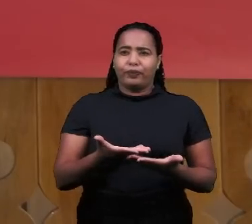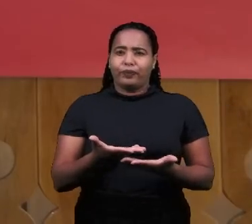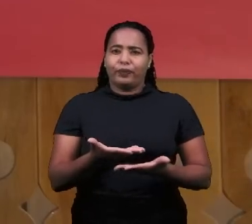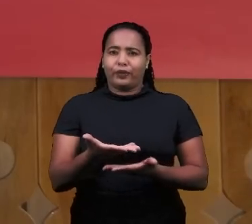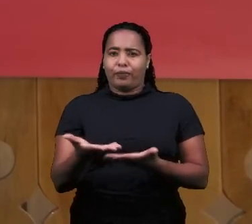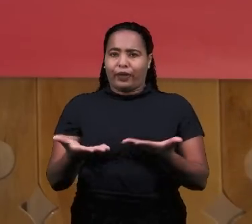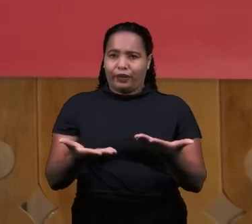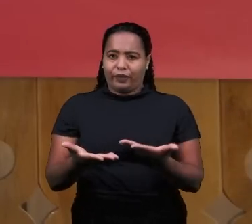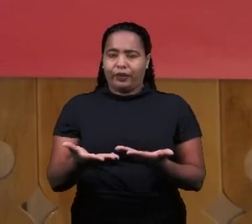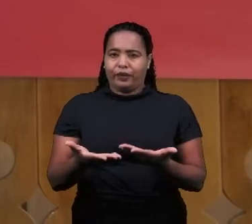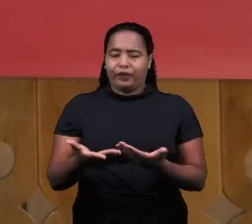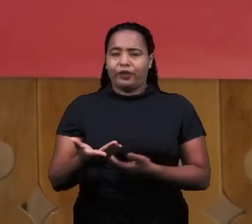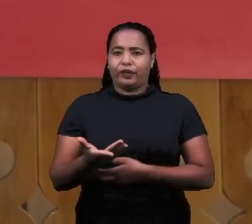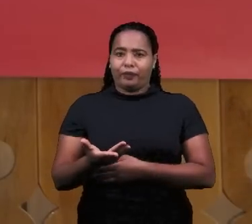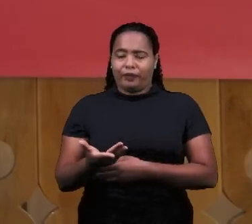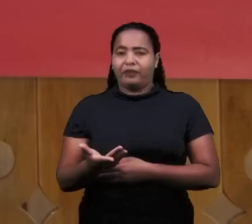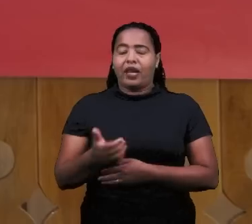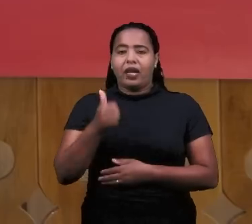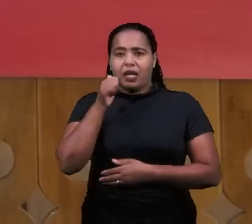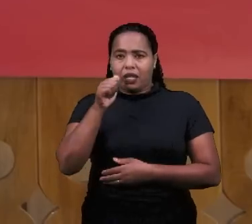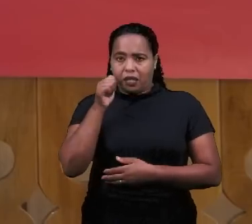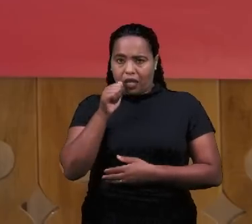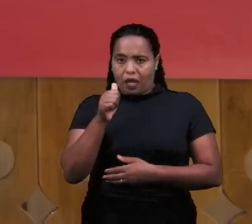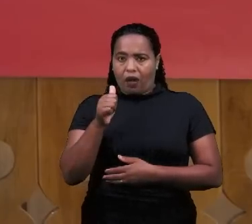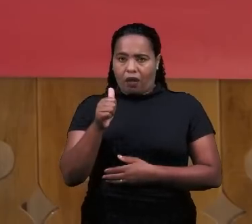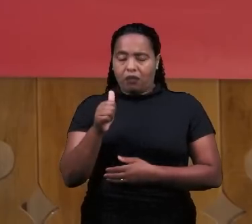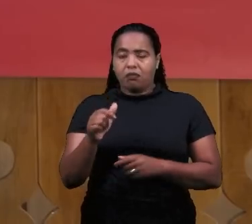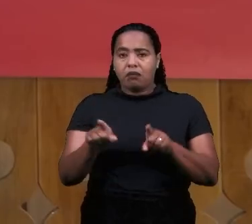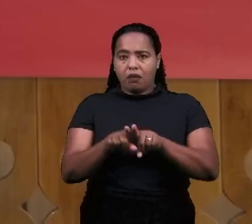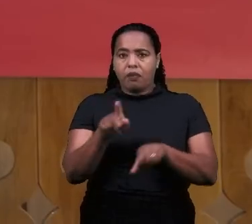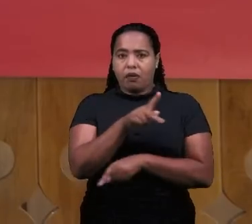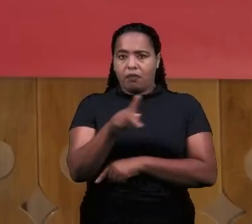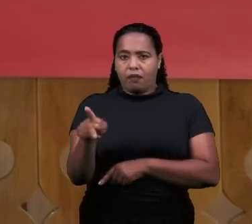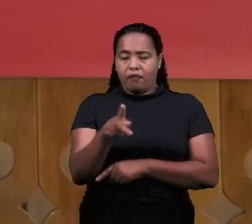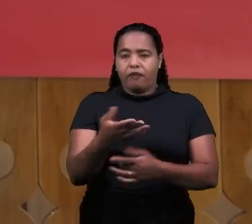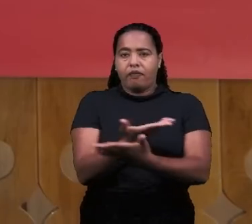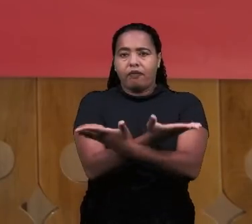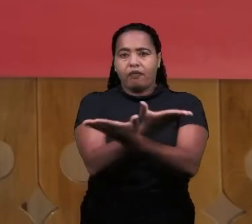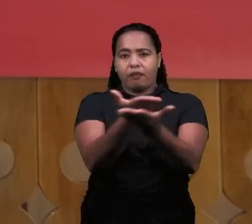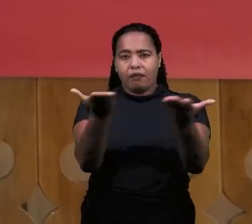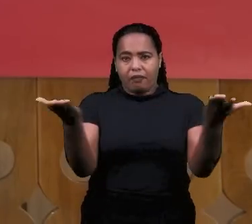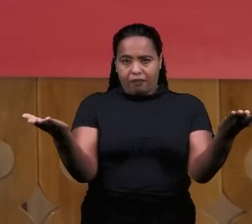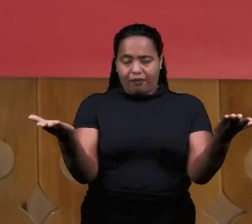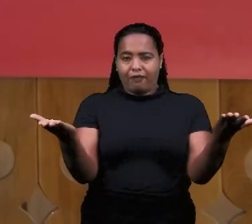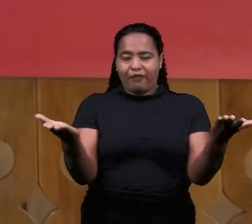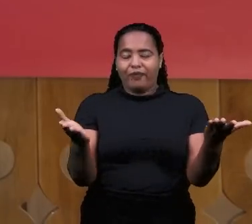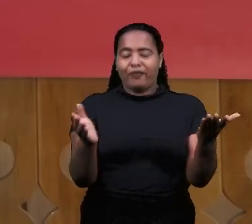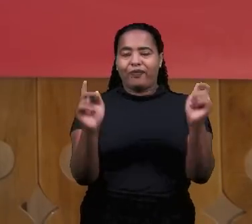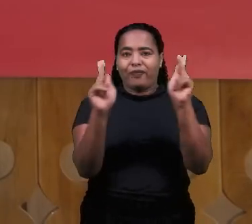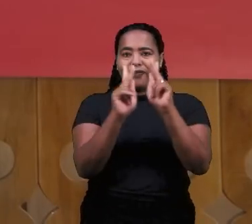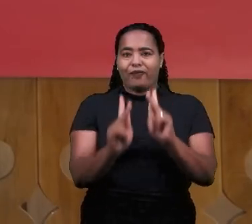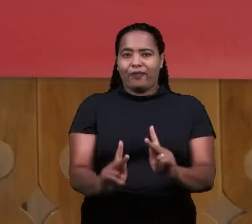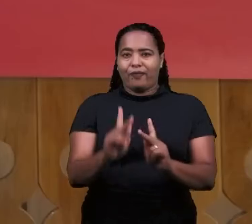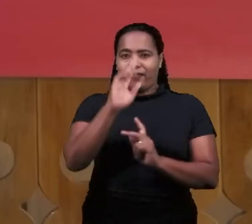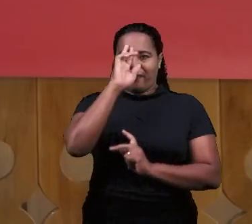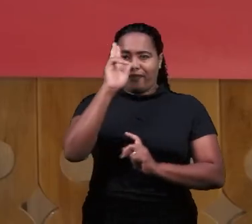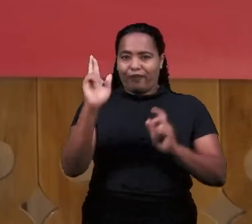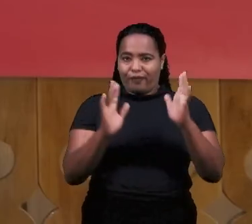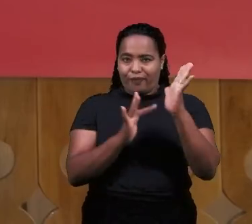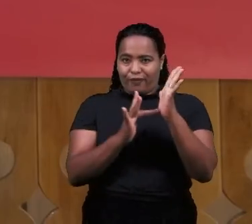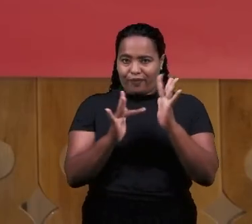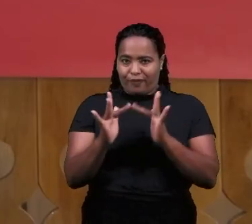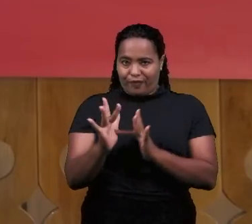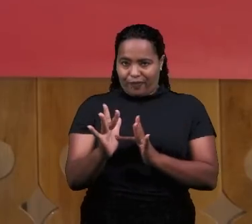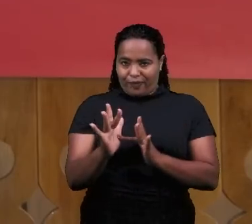e professoras das classes, a todos com a paz do Senhor Jesus Cristo.